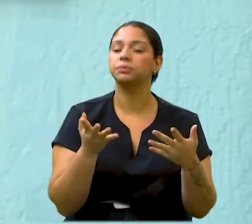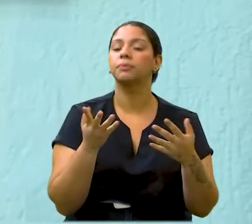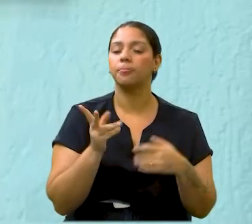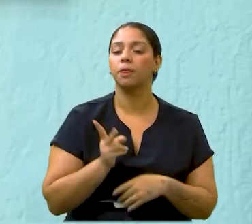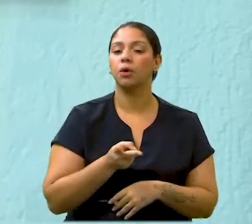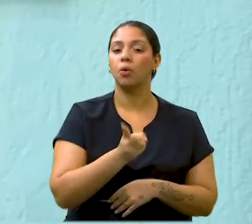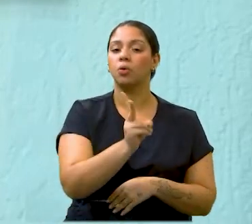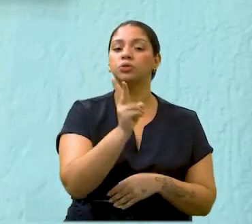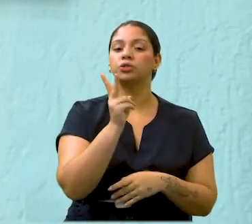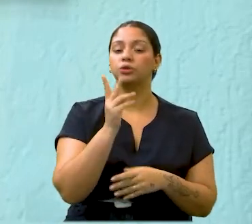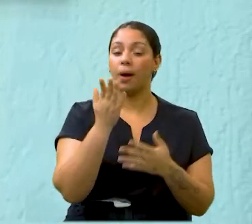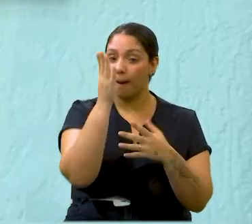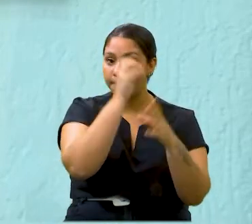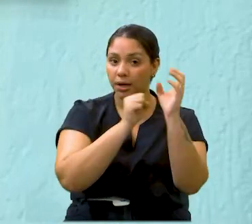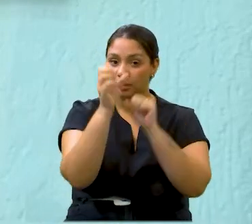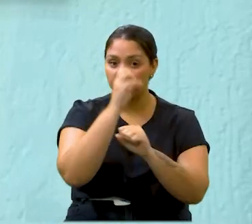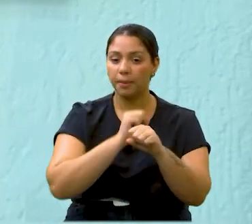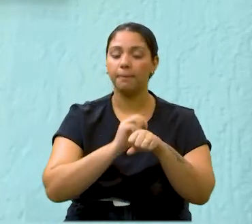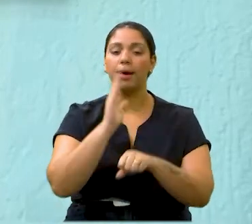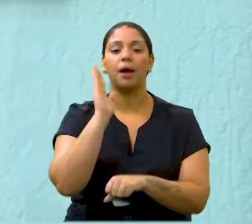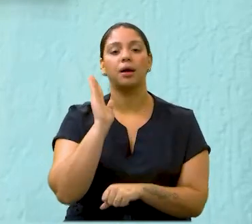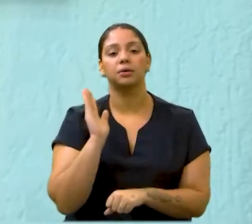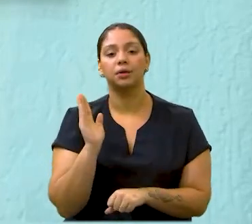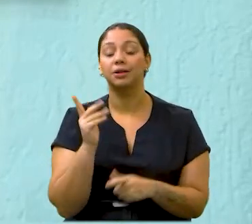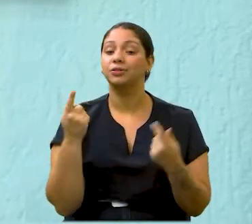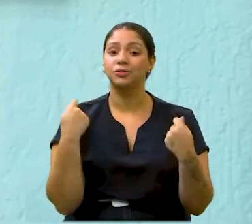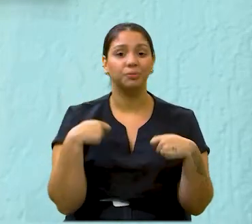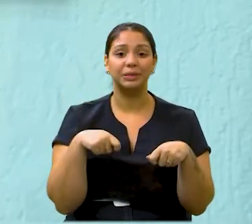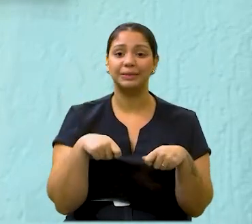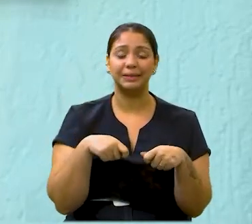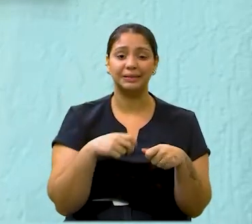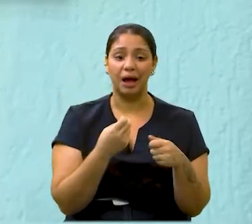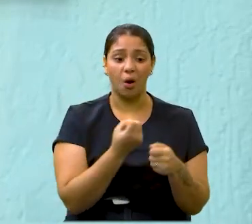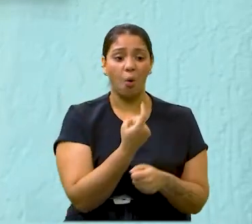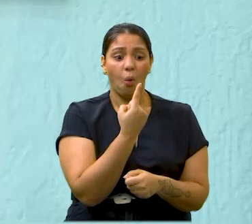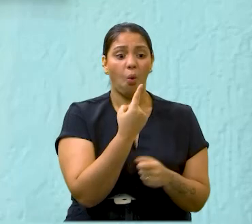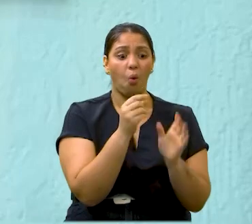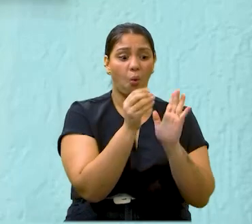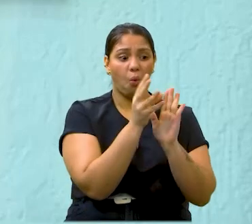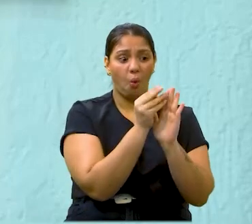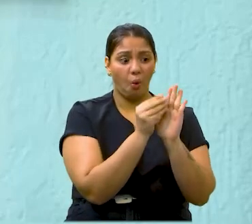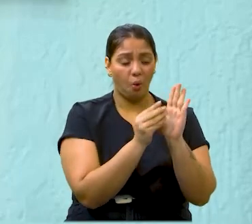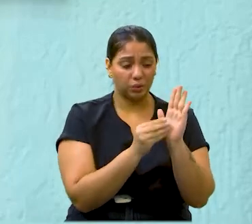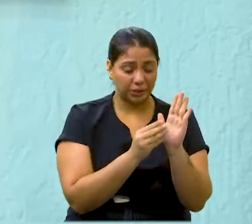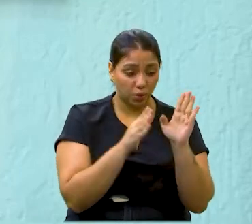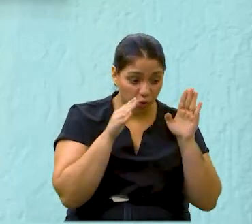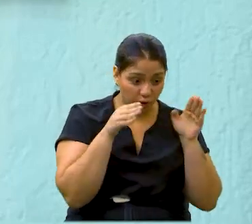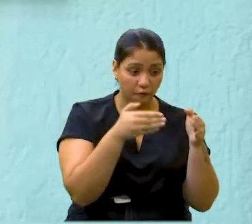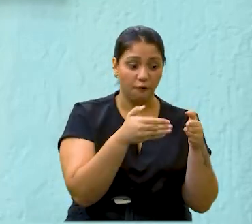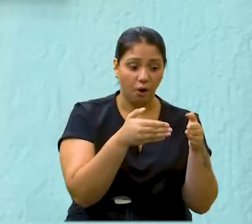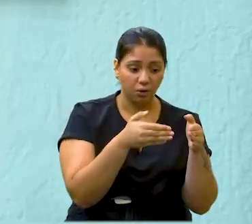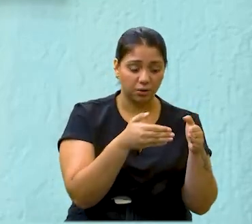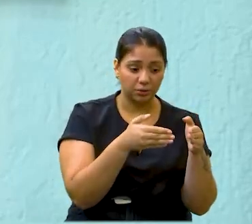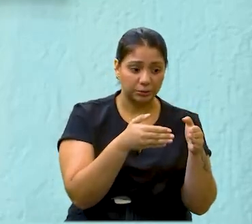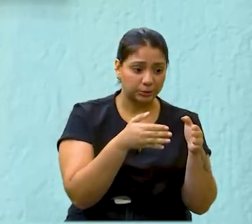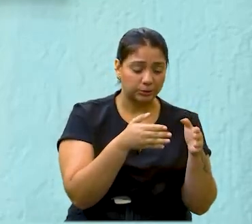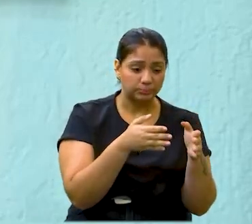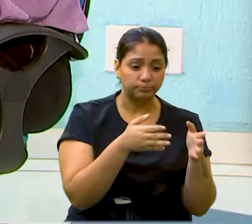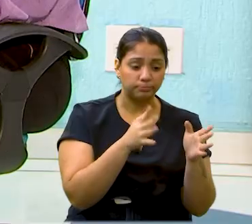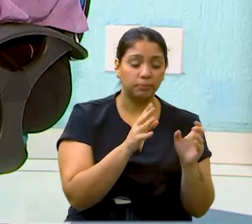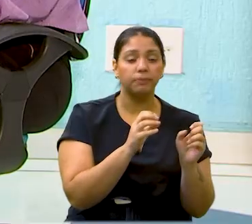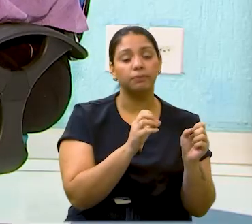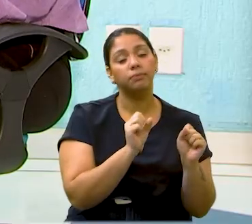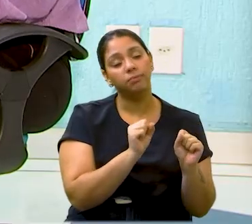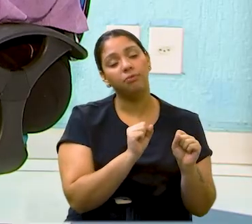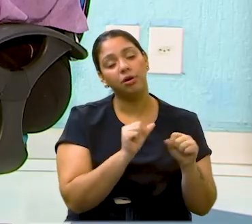dando continuidade e querer aprender mais, tá? Ele não precisa ficar fixo a um conteúdo programático de uma escola. Ele pode seguir